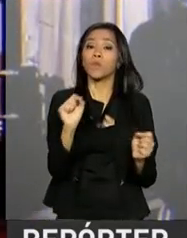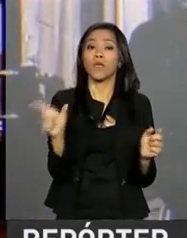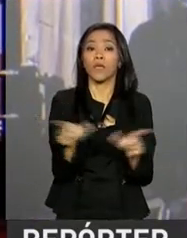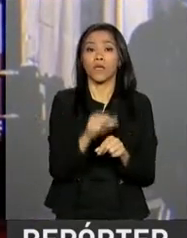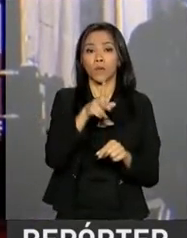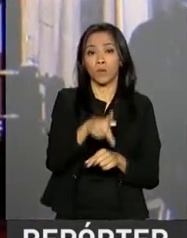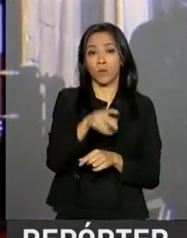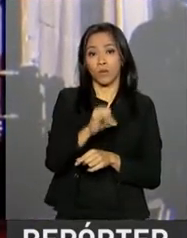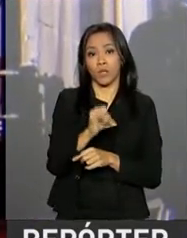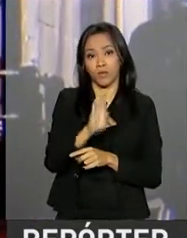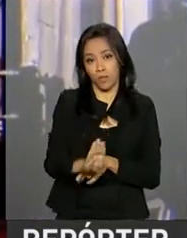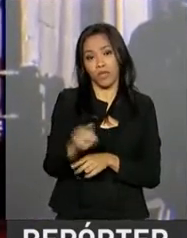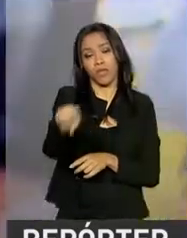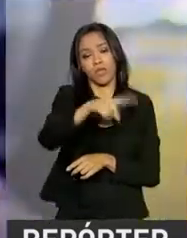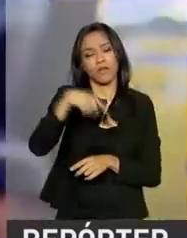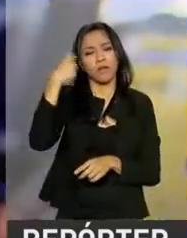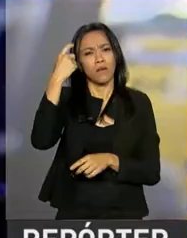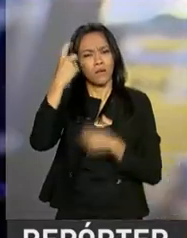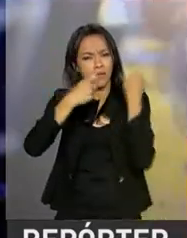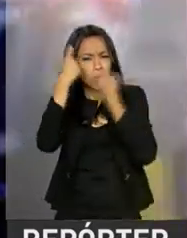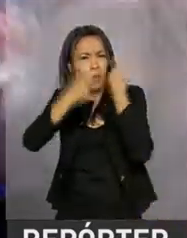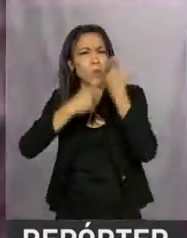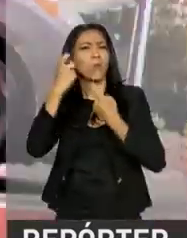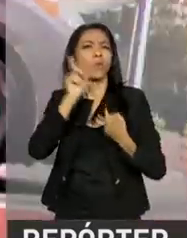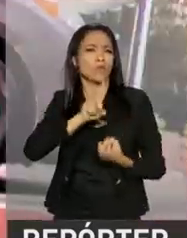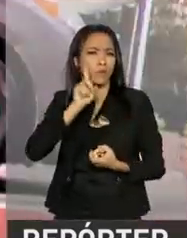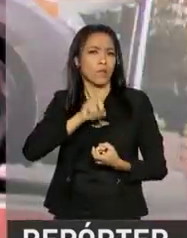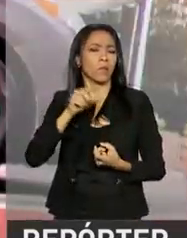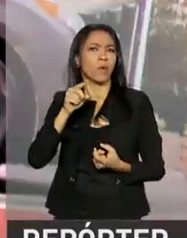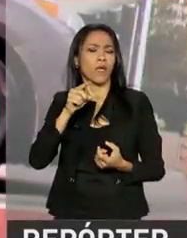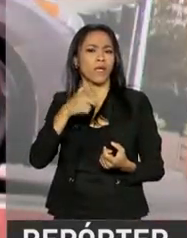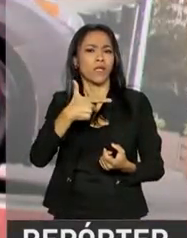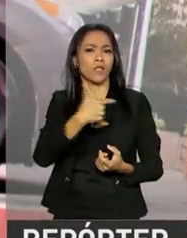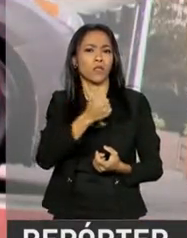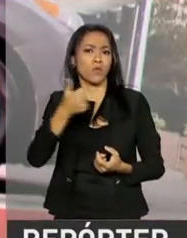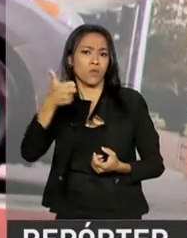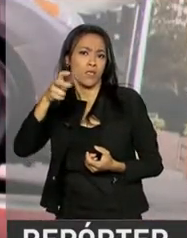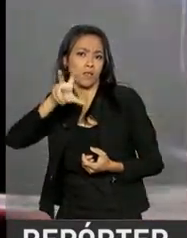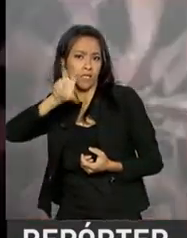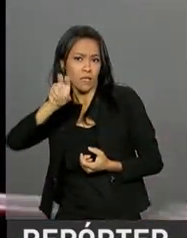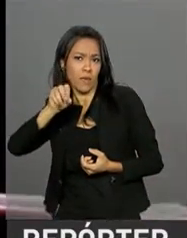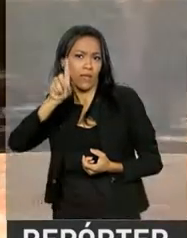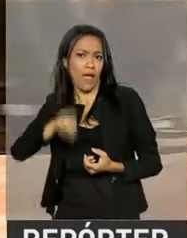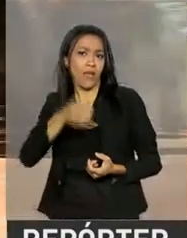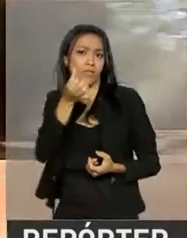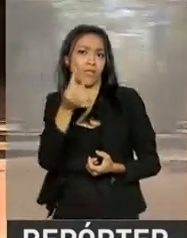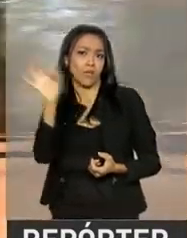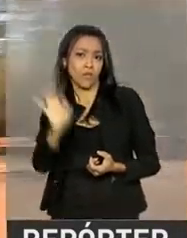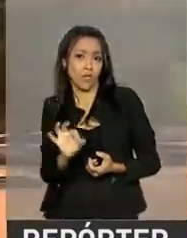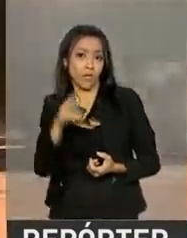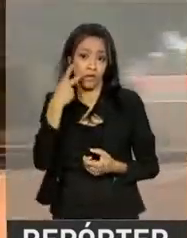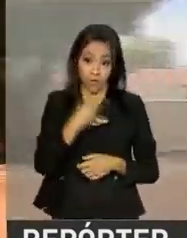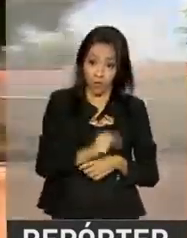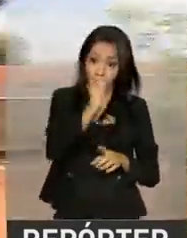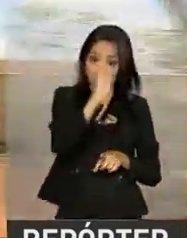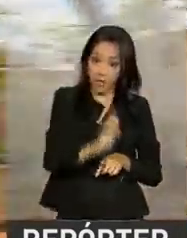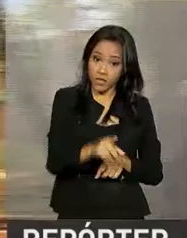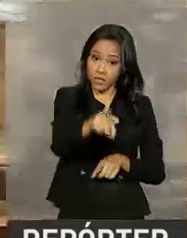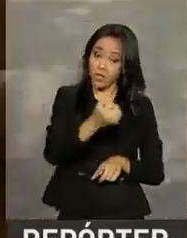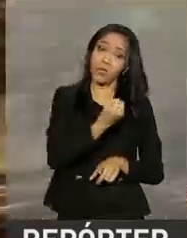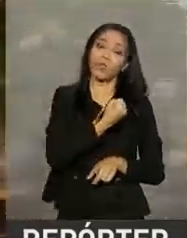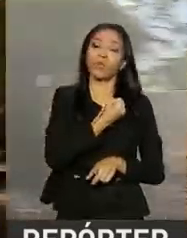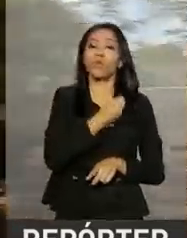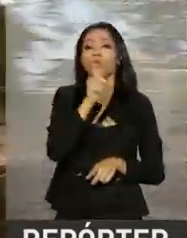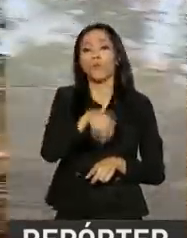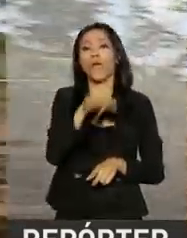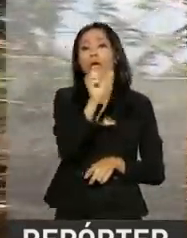causa preocupação aos americanos a ideia de que em 2050 vai custar 6%. No Brasil, o número atual já